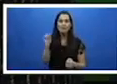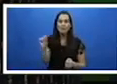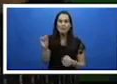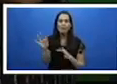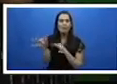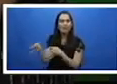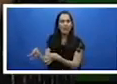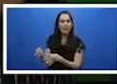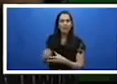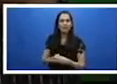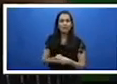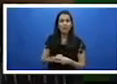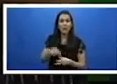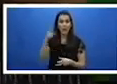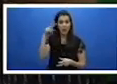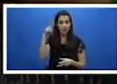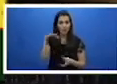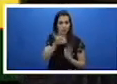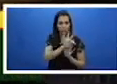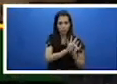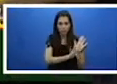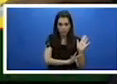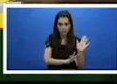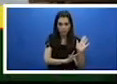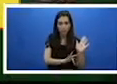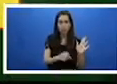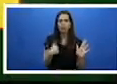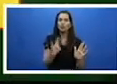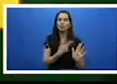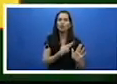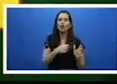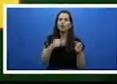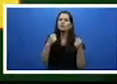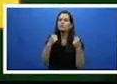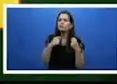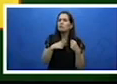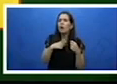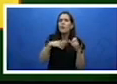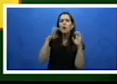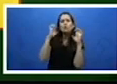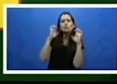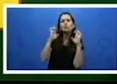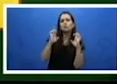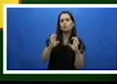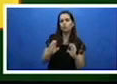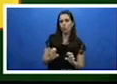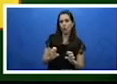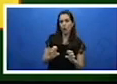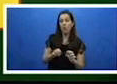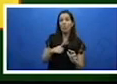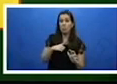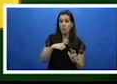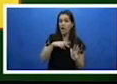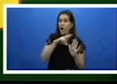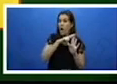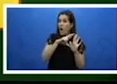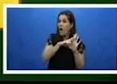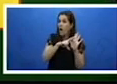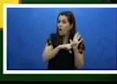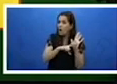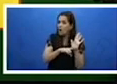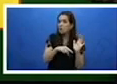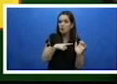final. Lembrando que no textinho nós seguimos todas as regrinhas que nós falamos para uma boa